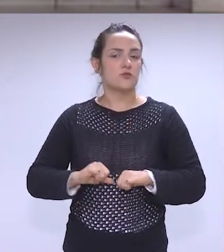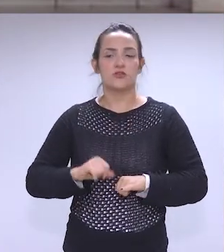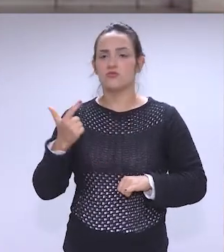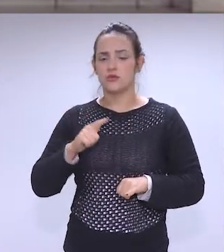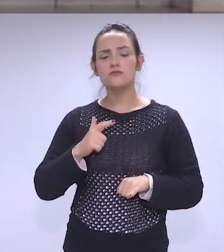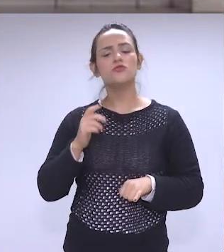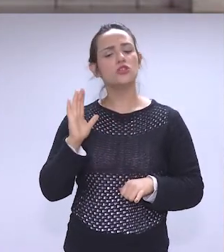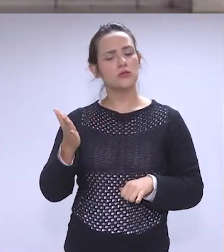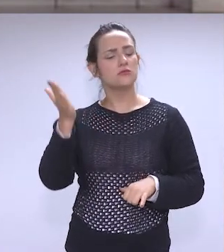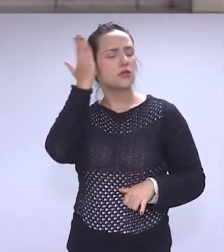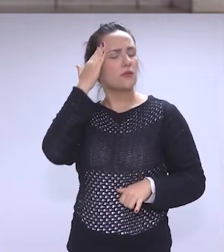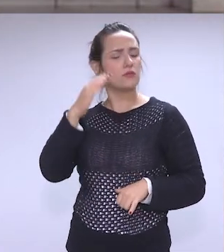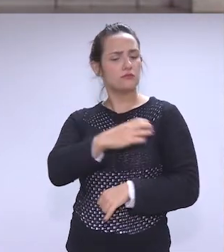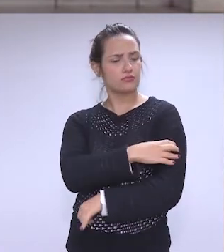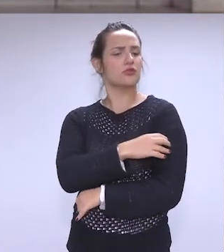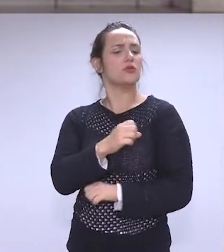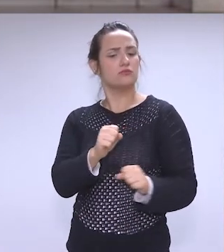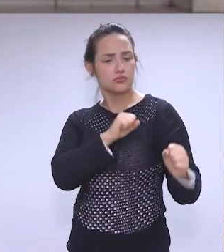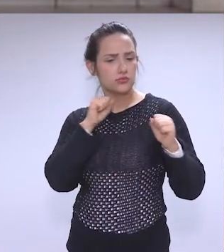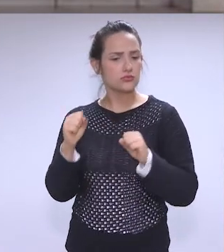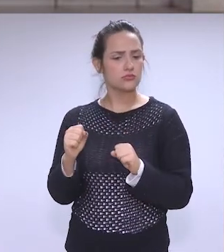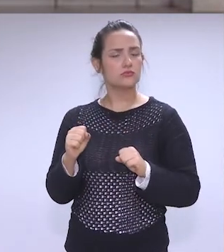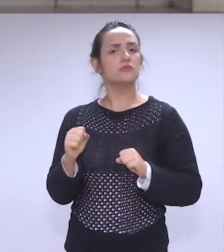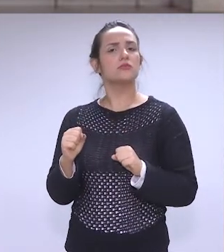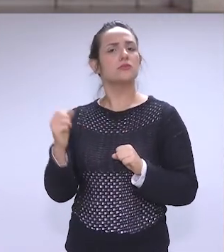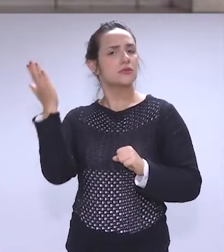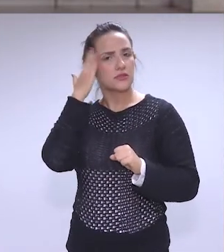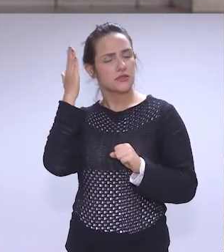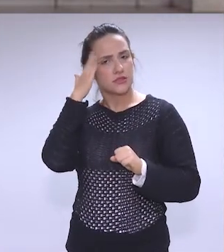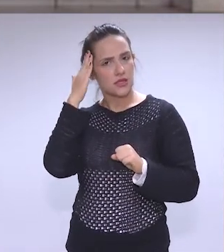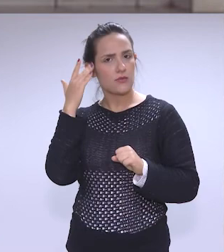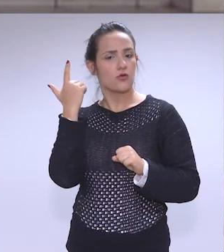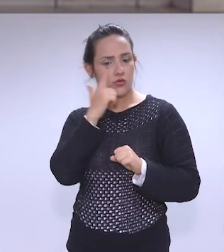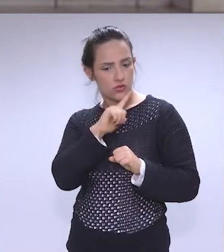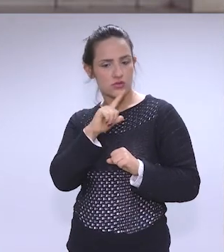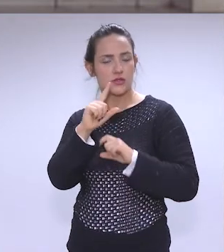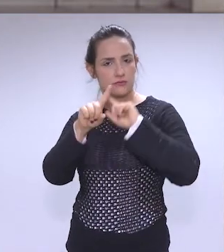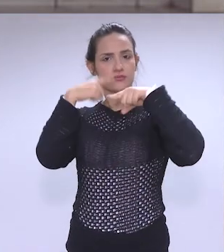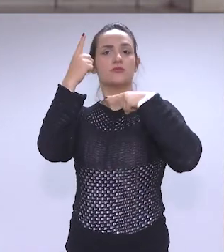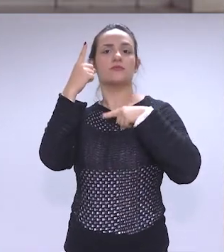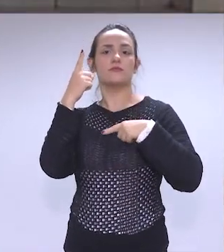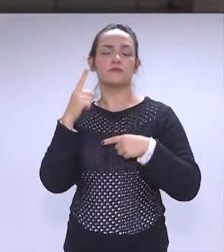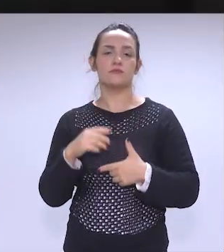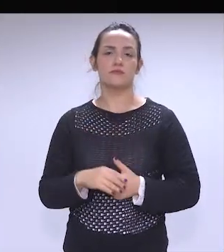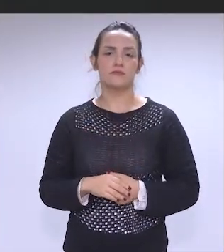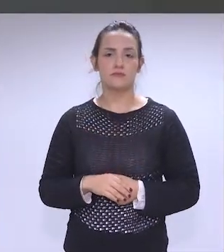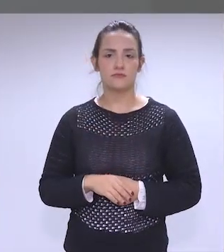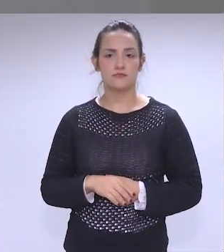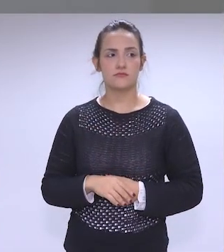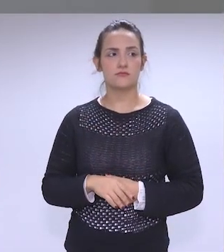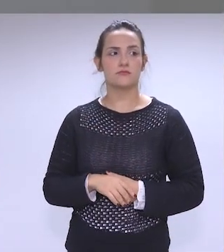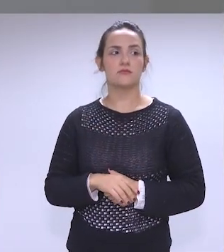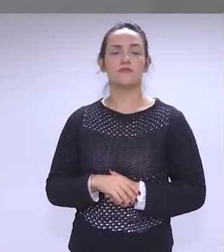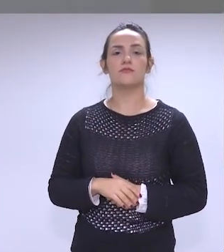sofrimento, mas empoderado, resiliente, com uma enorme capacidade de dar a volta por cima.